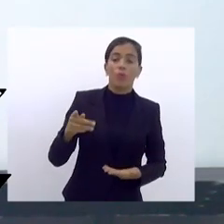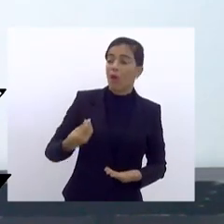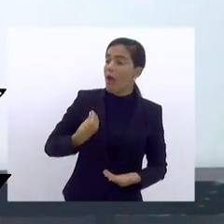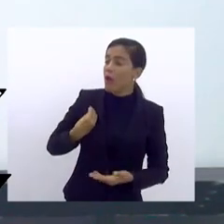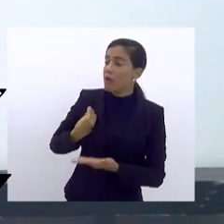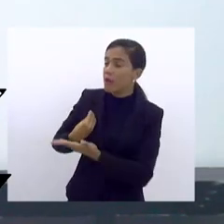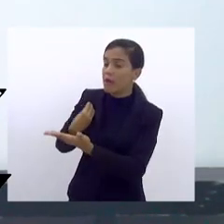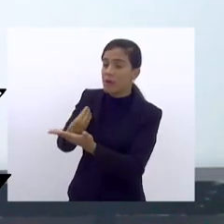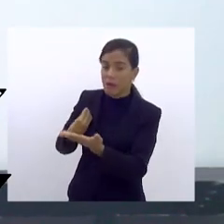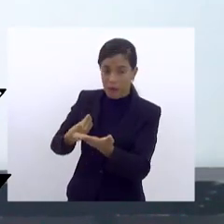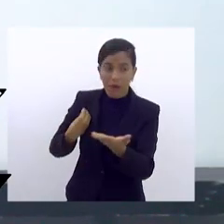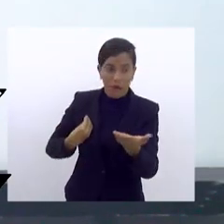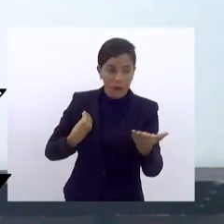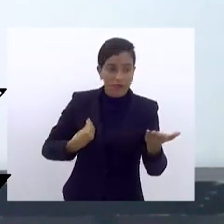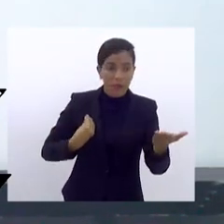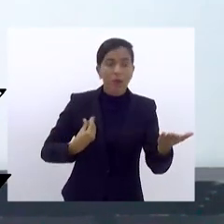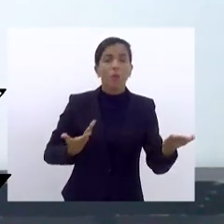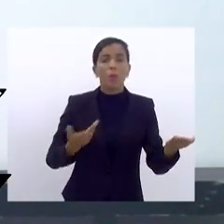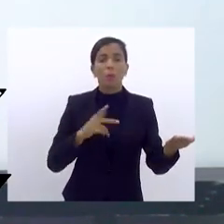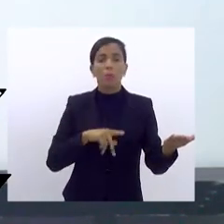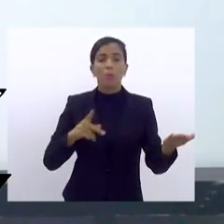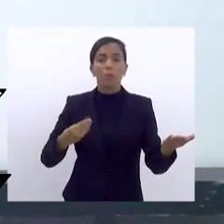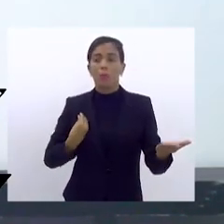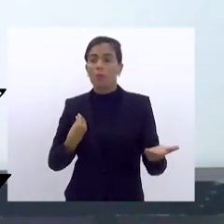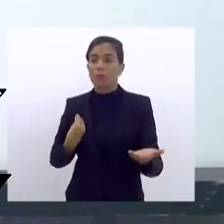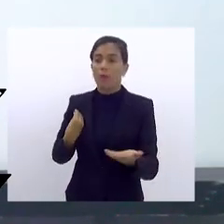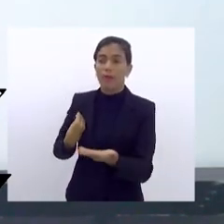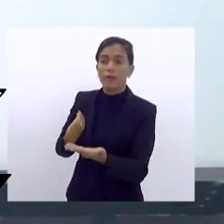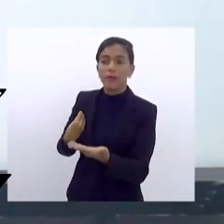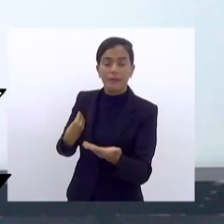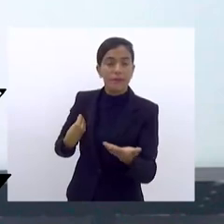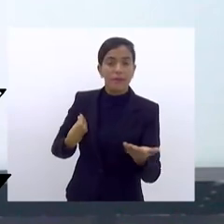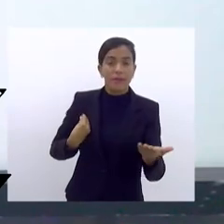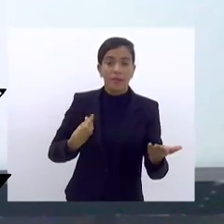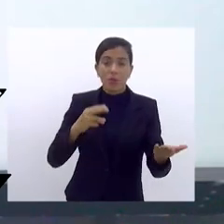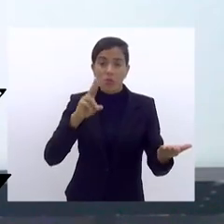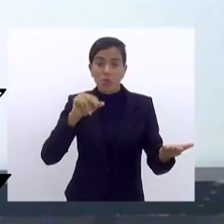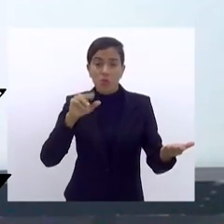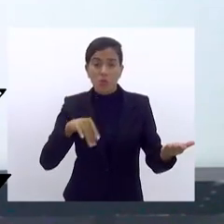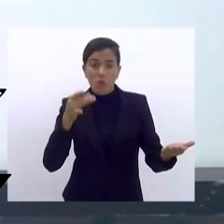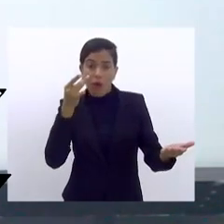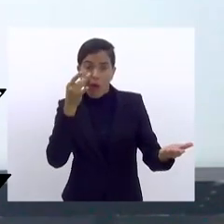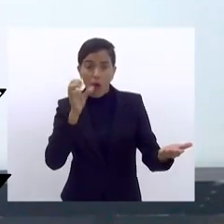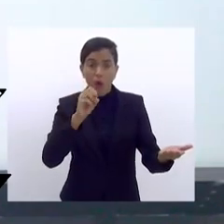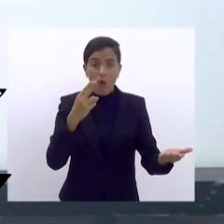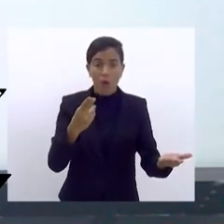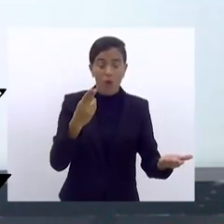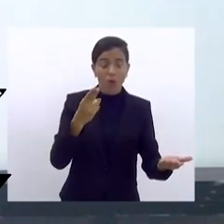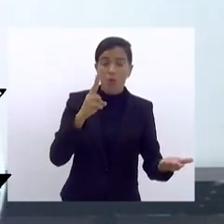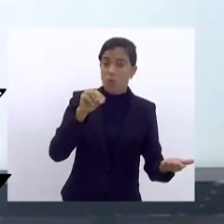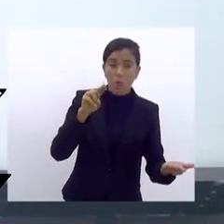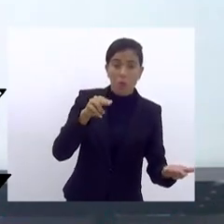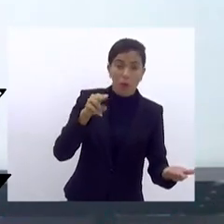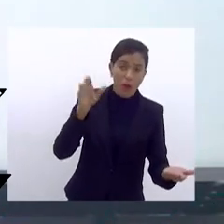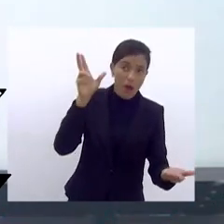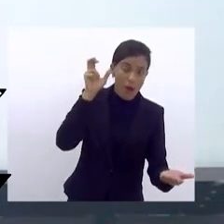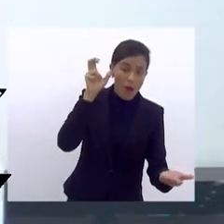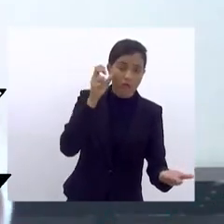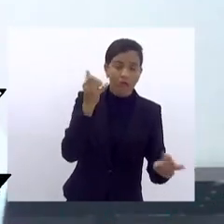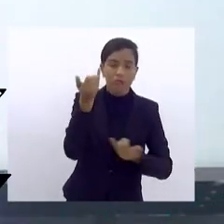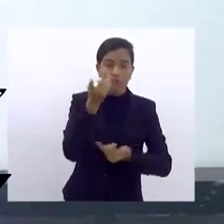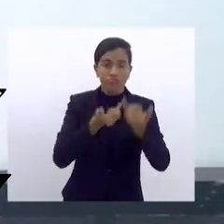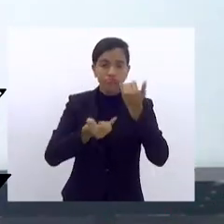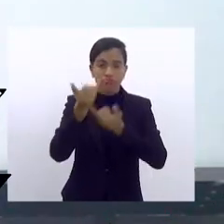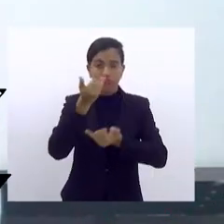desafio todas e todos vocês que não presenciaram ou pelo menos ouviram relatos de um ambiente cada vez mais